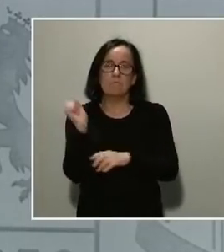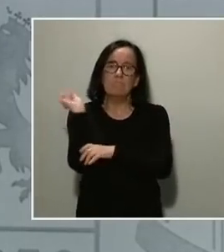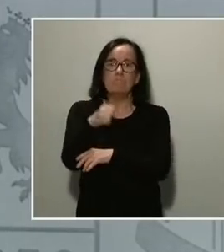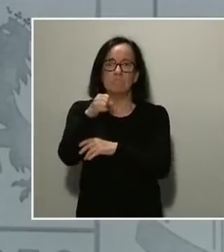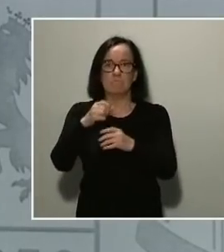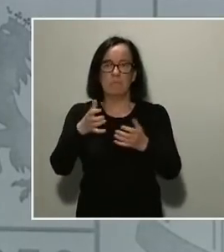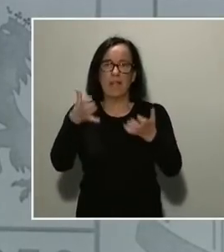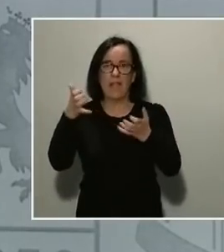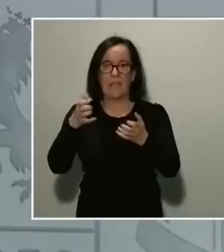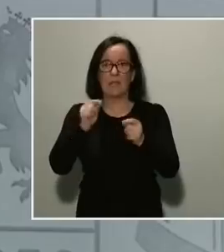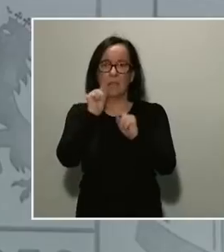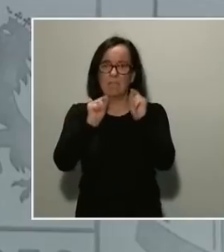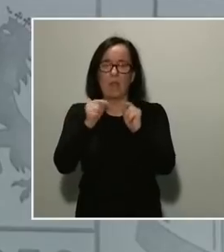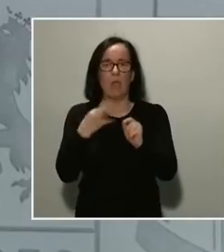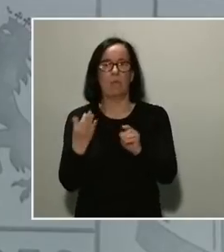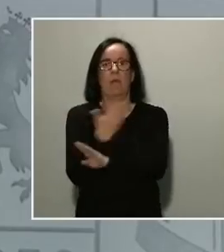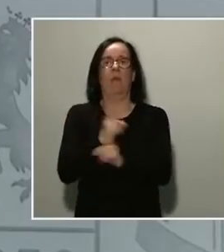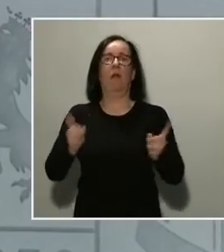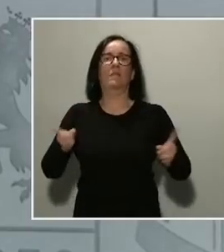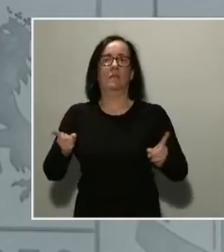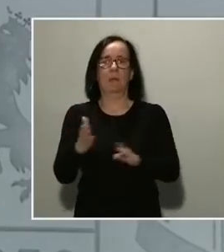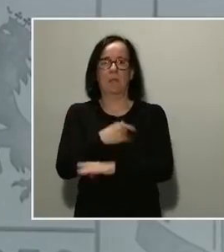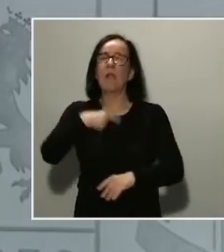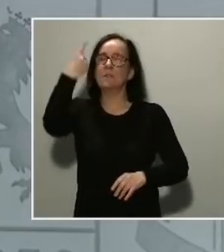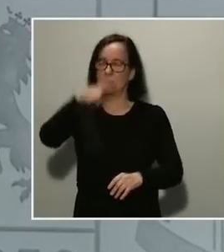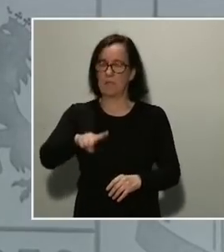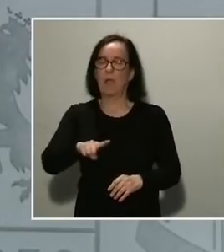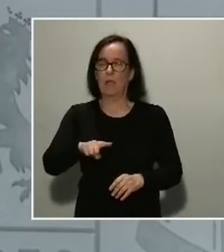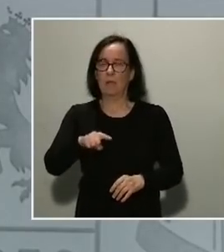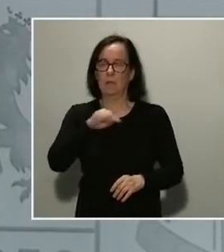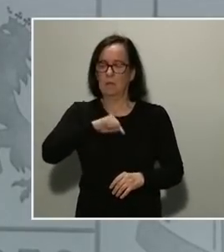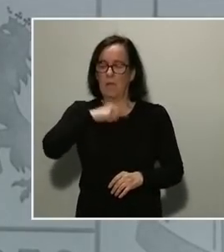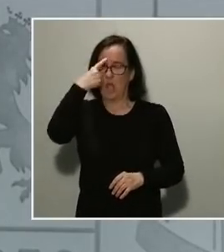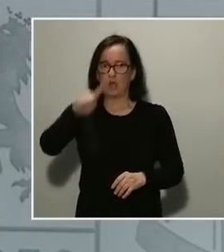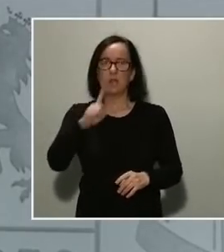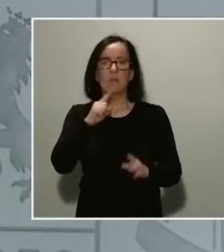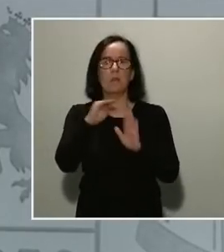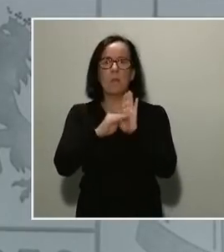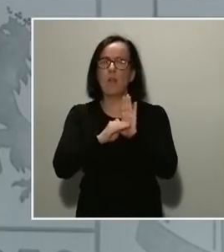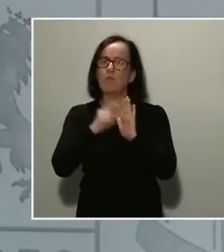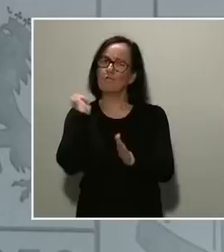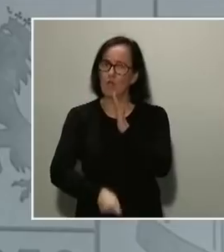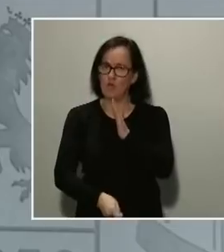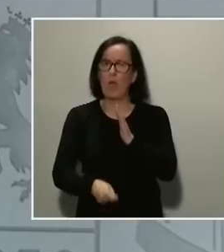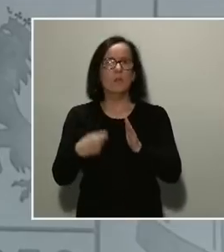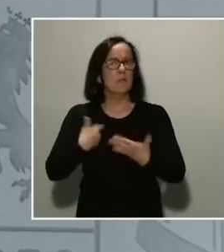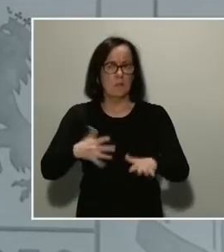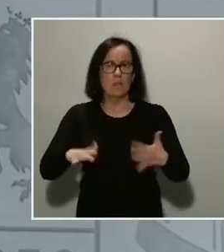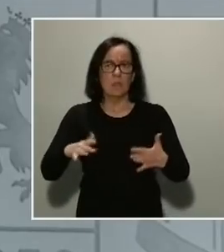durante cinco anos e firme o que é essencial tem ser o vírus e continuar antecipar o seu comportamentos